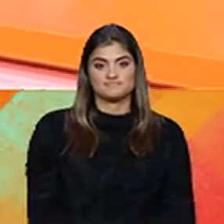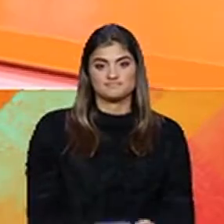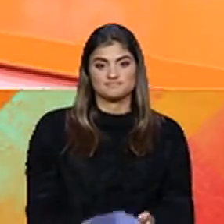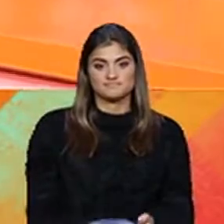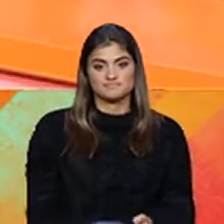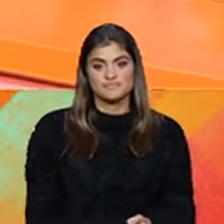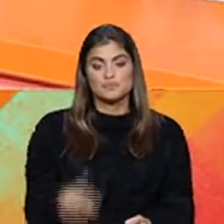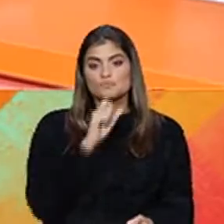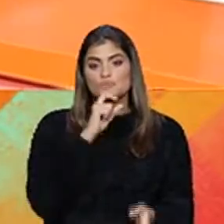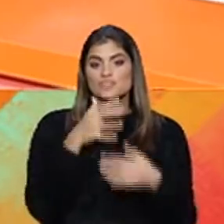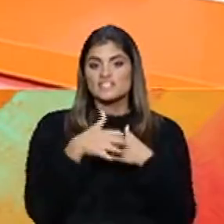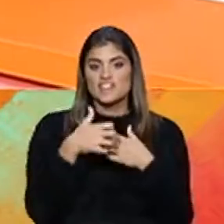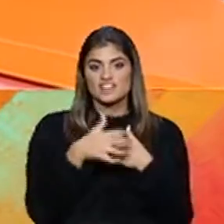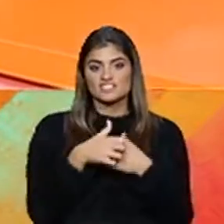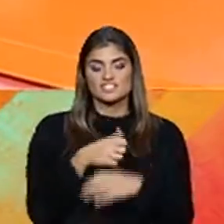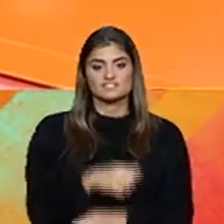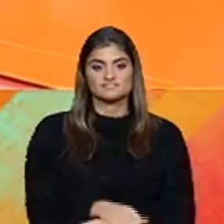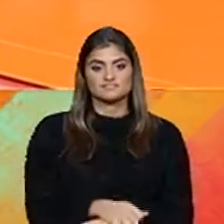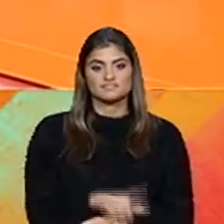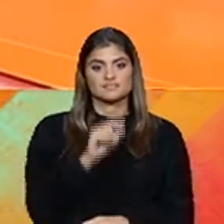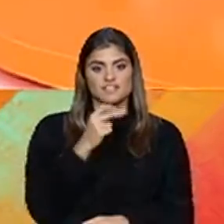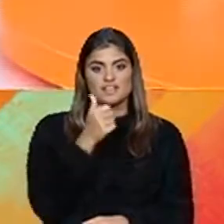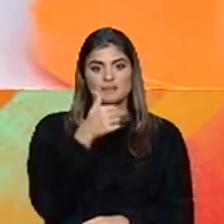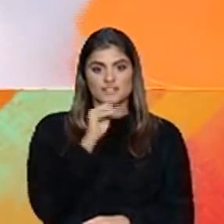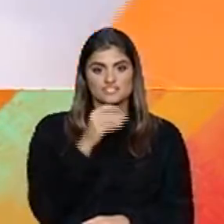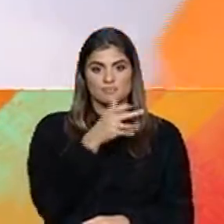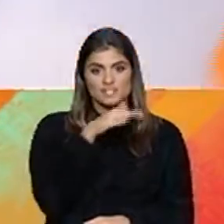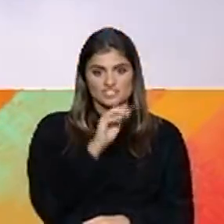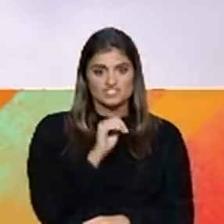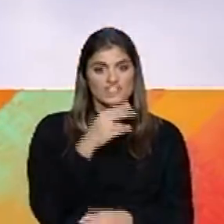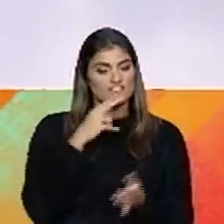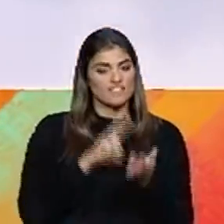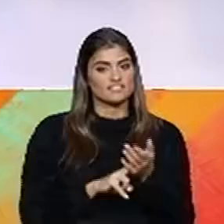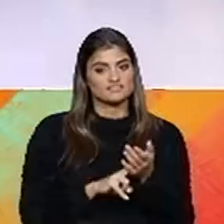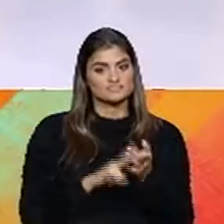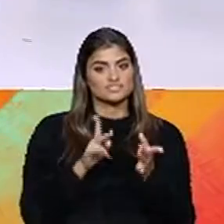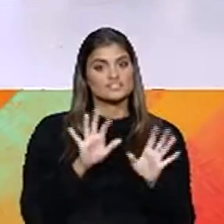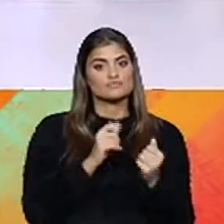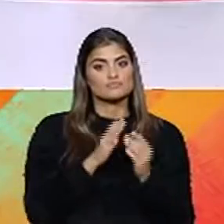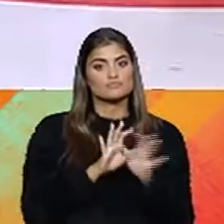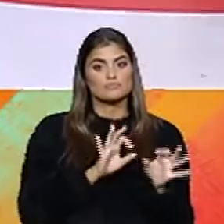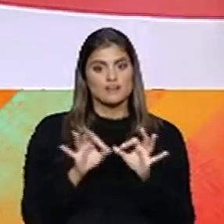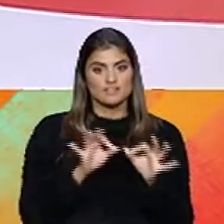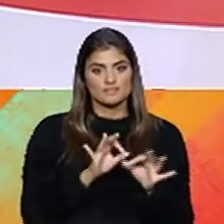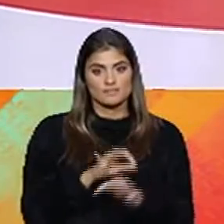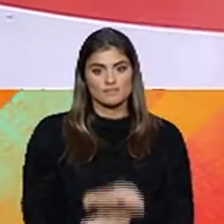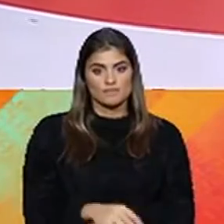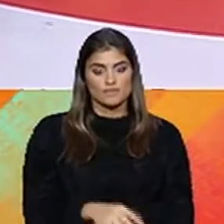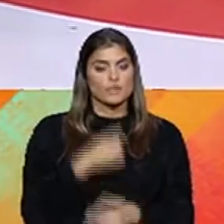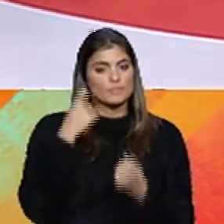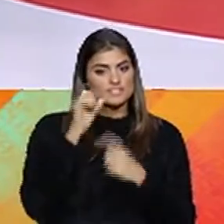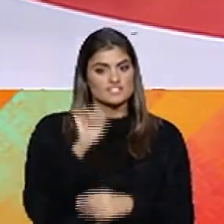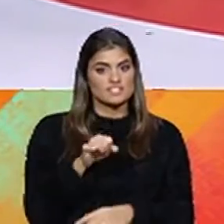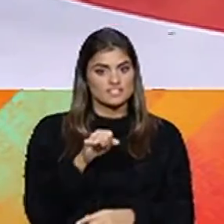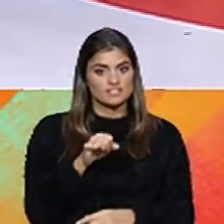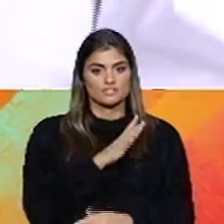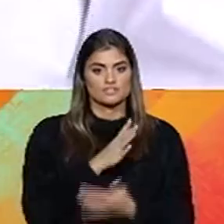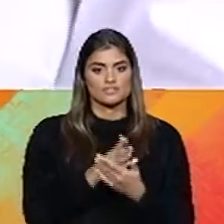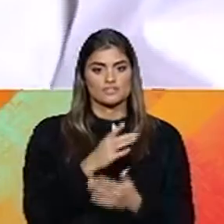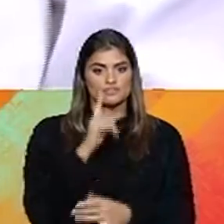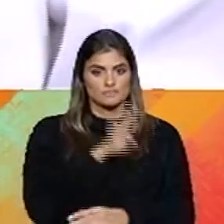a outra laranja laranja e agora já tá pronto amigos e eu pensava que tinha esquecido